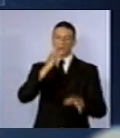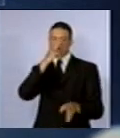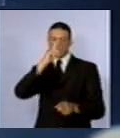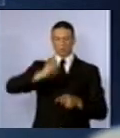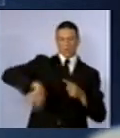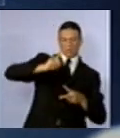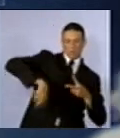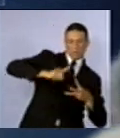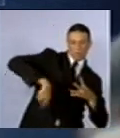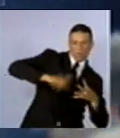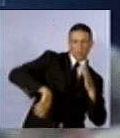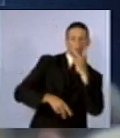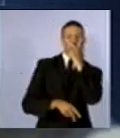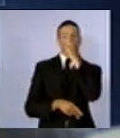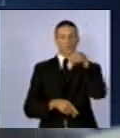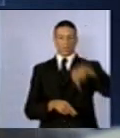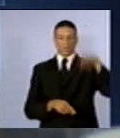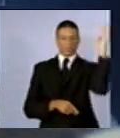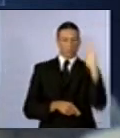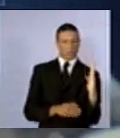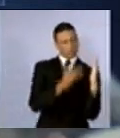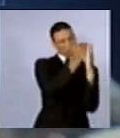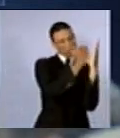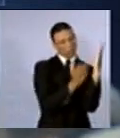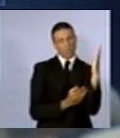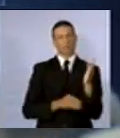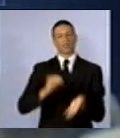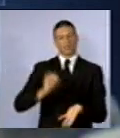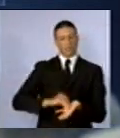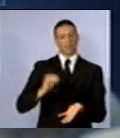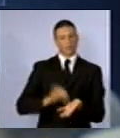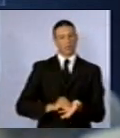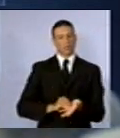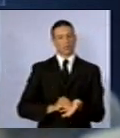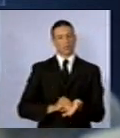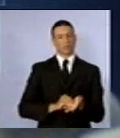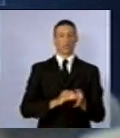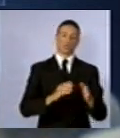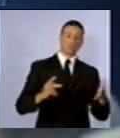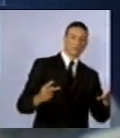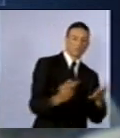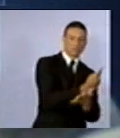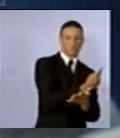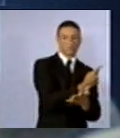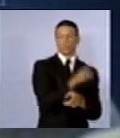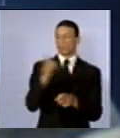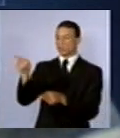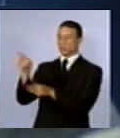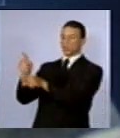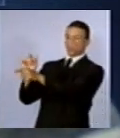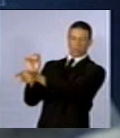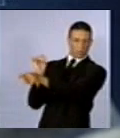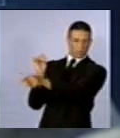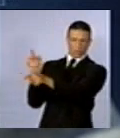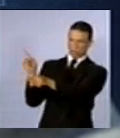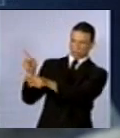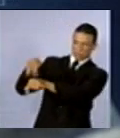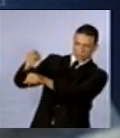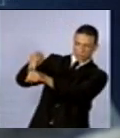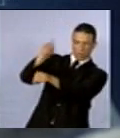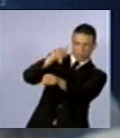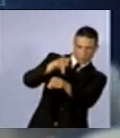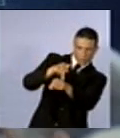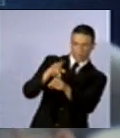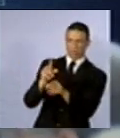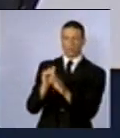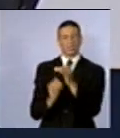o cadastro no Brasil ainda é precário face ao que ocorre na Suíça e na Itália. Posso continuar